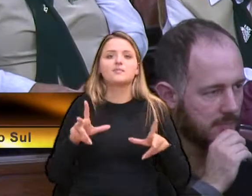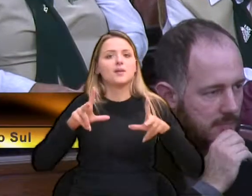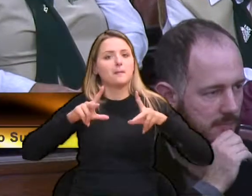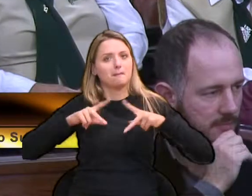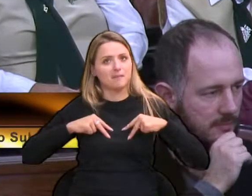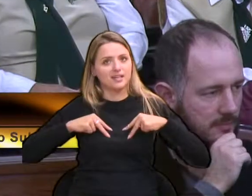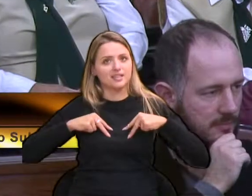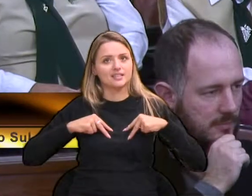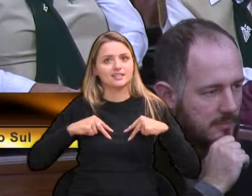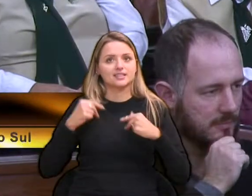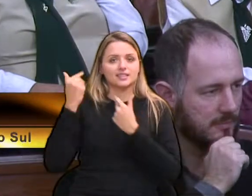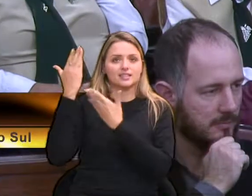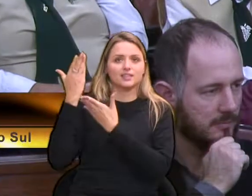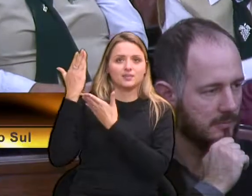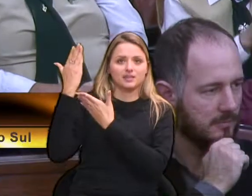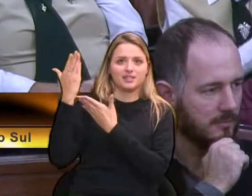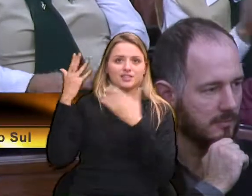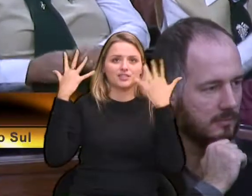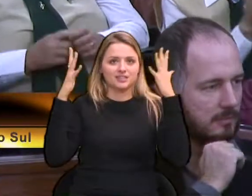homenagem.